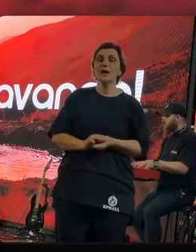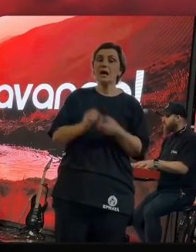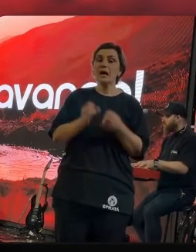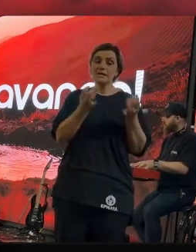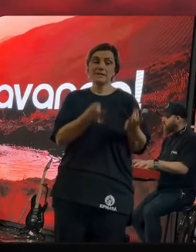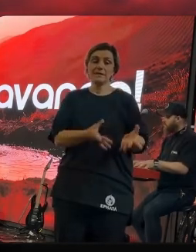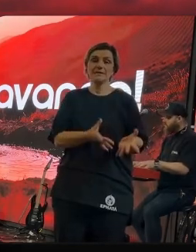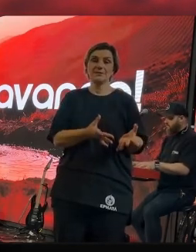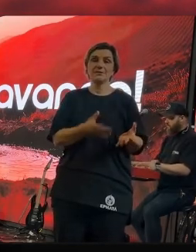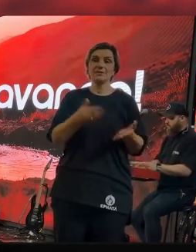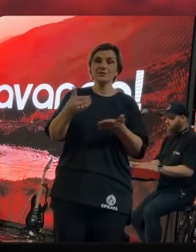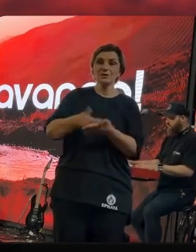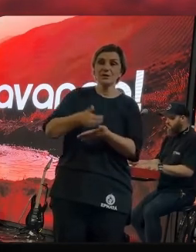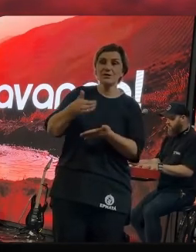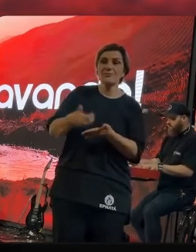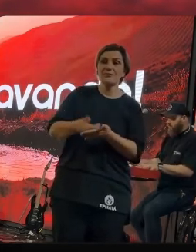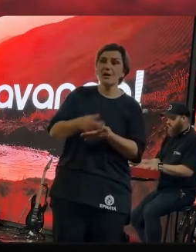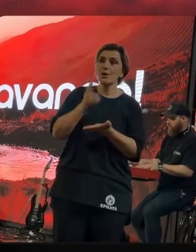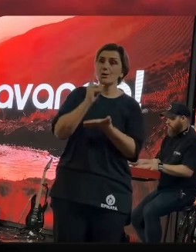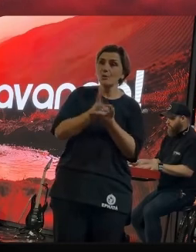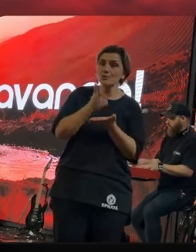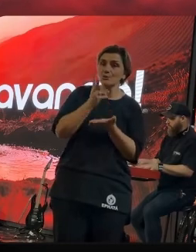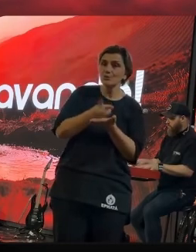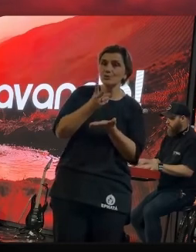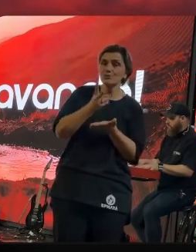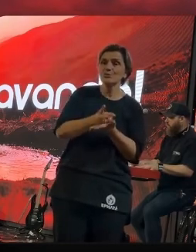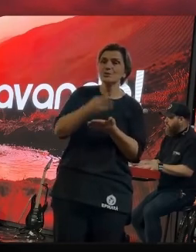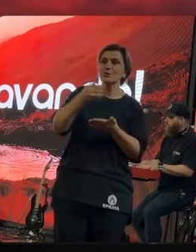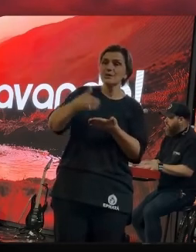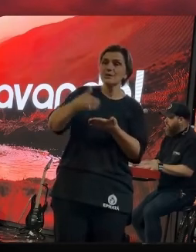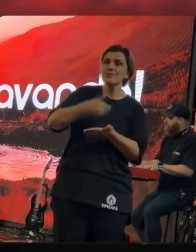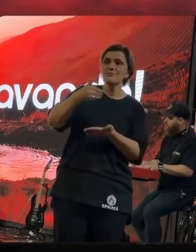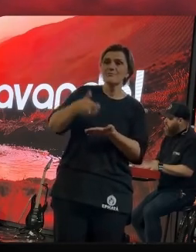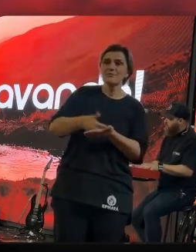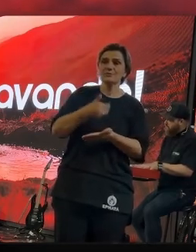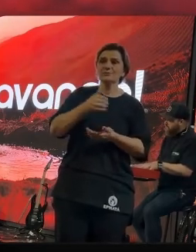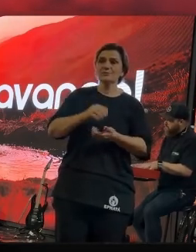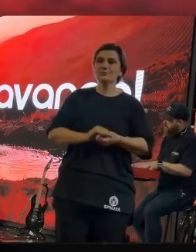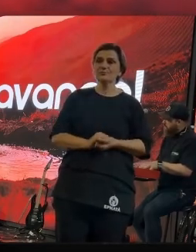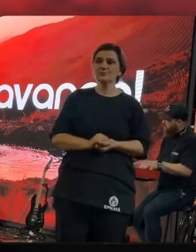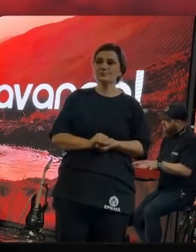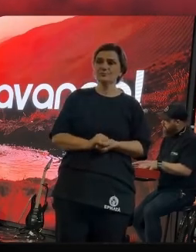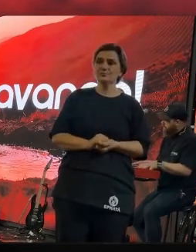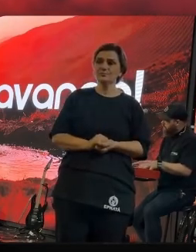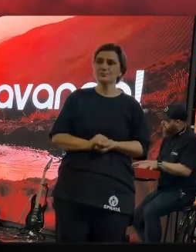de cavar. Fala para ela, continue cavando.